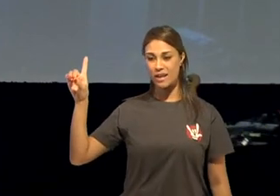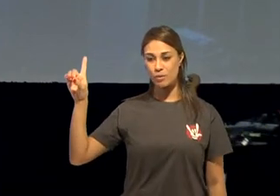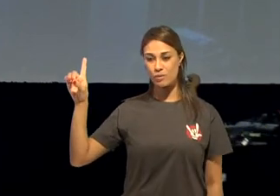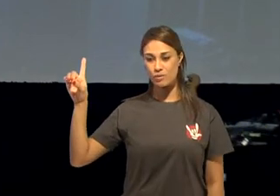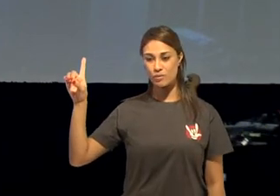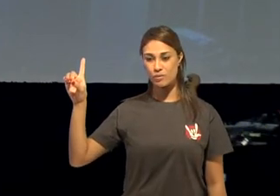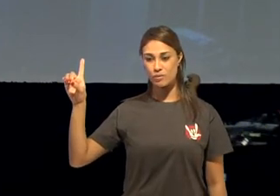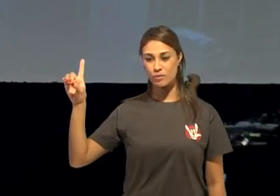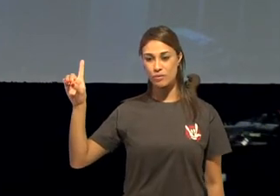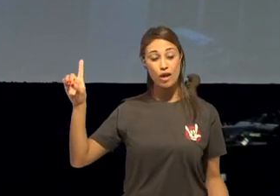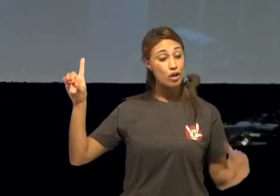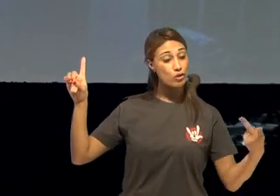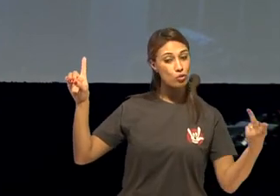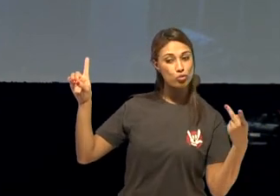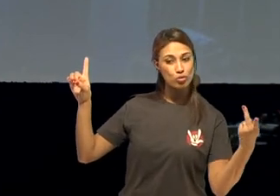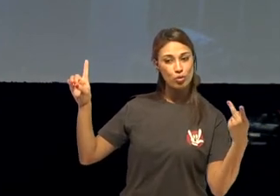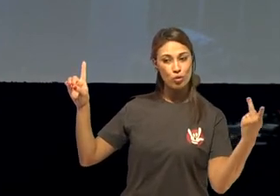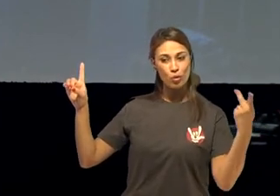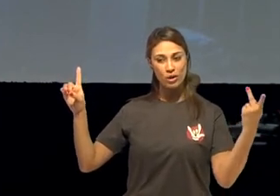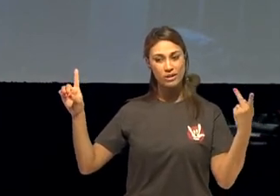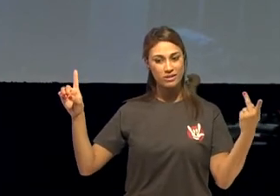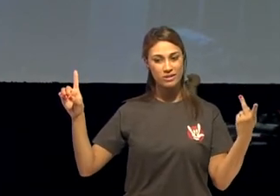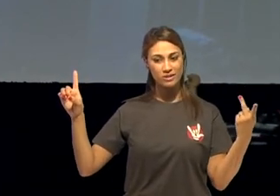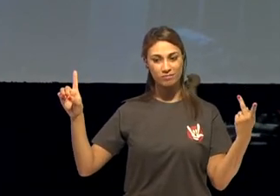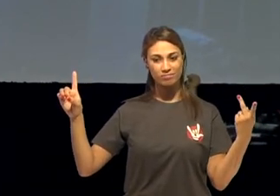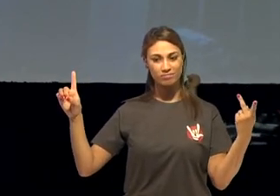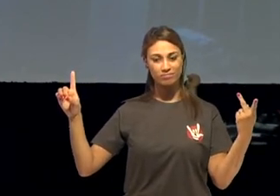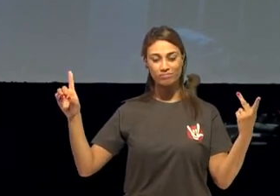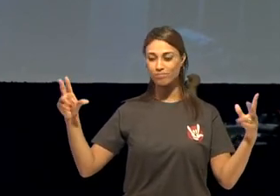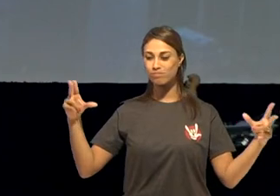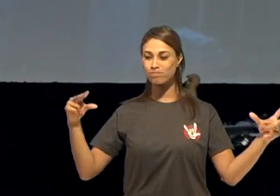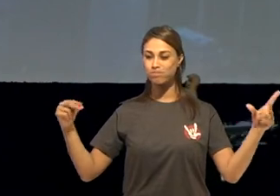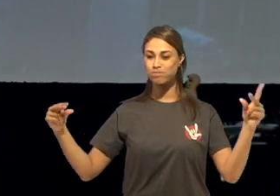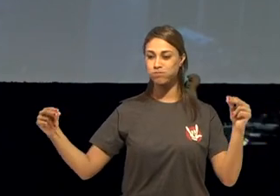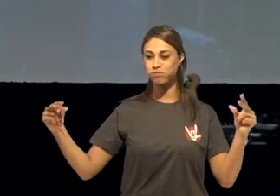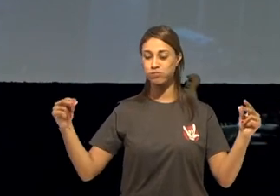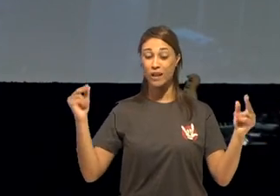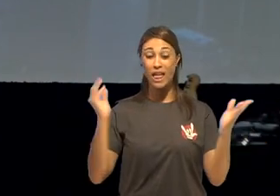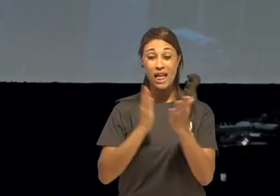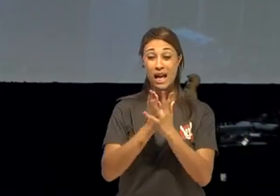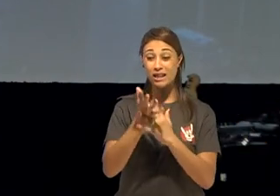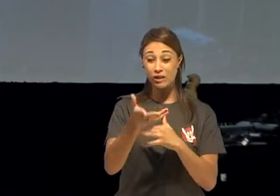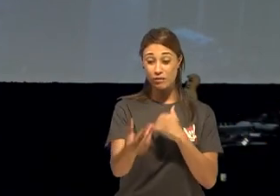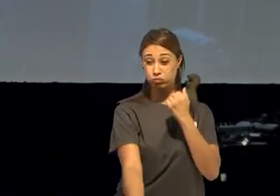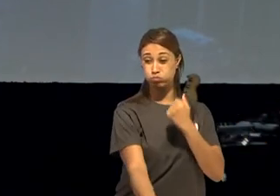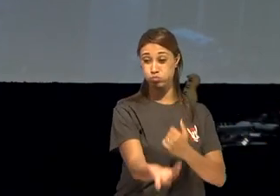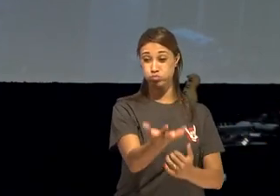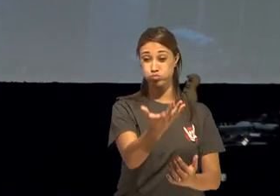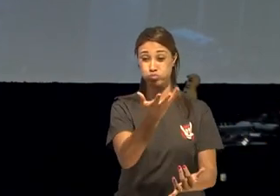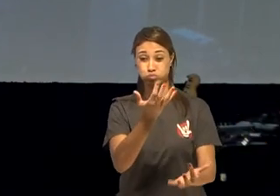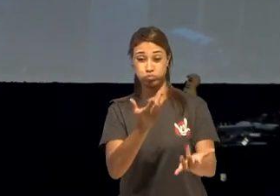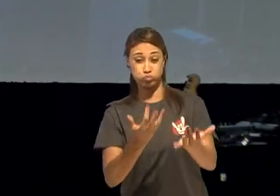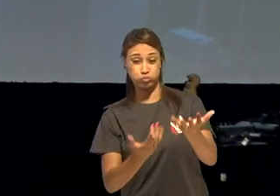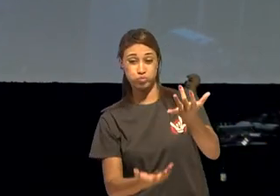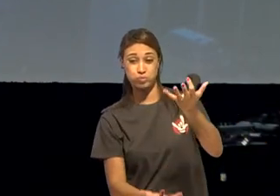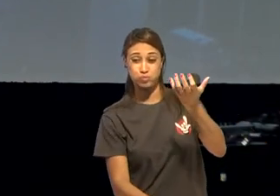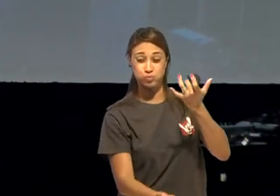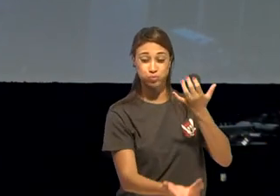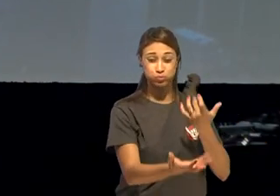falou através do fogo. E com Moisés o Senhor falou através do fogo, fogo refinador,